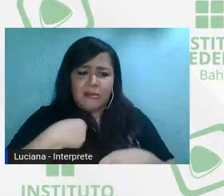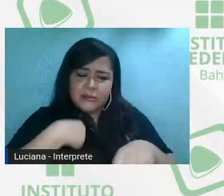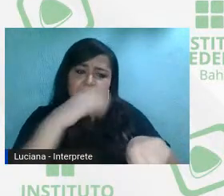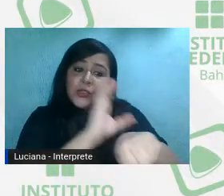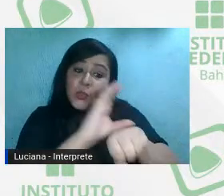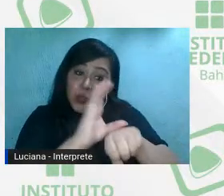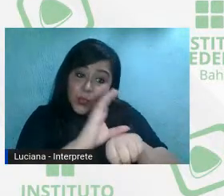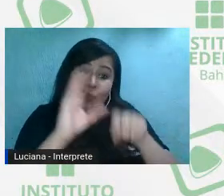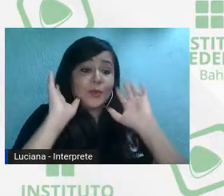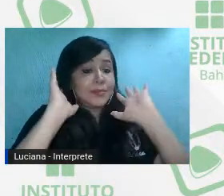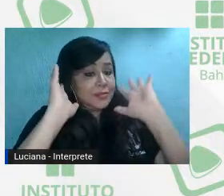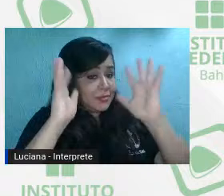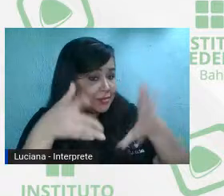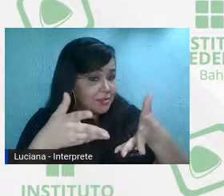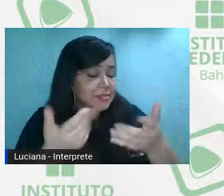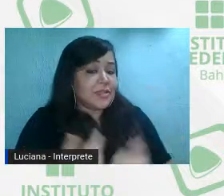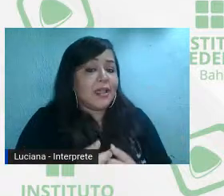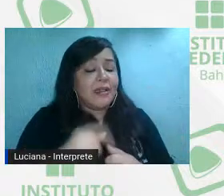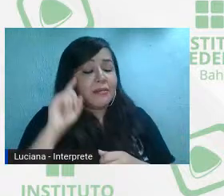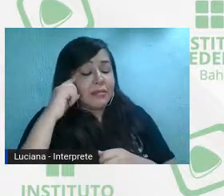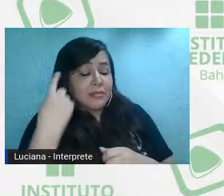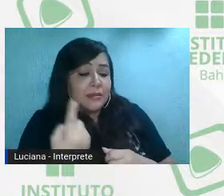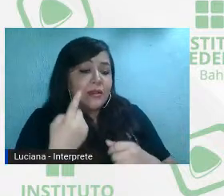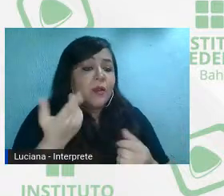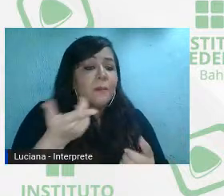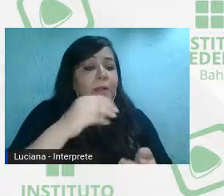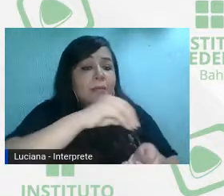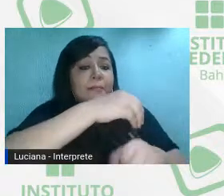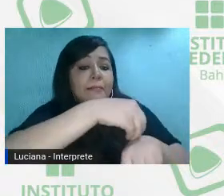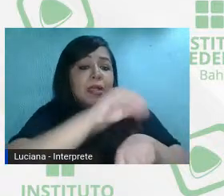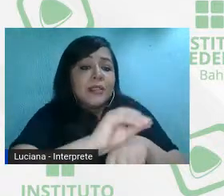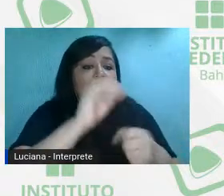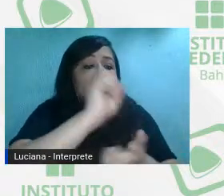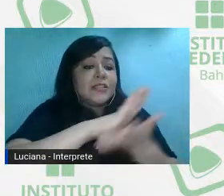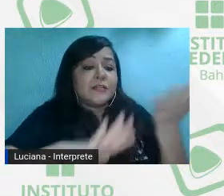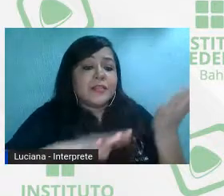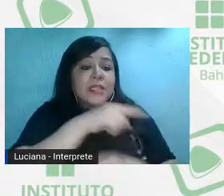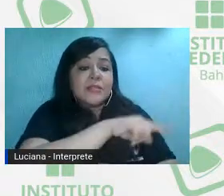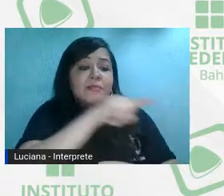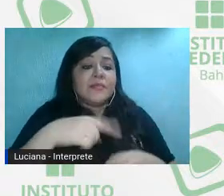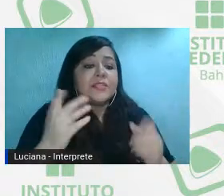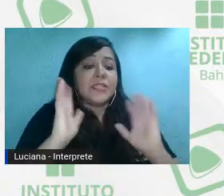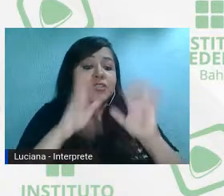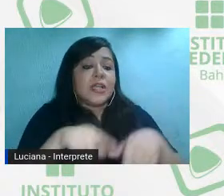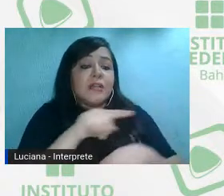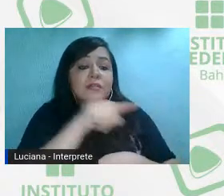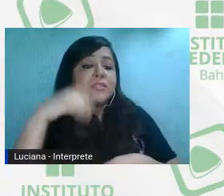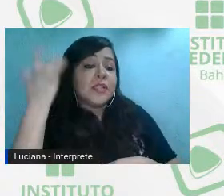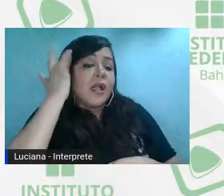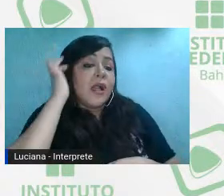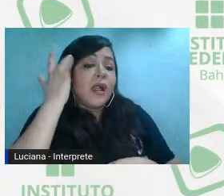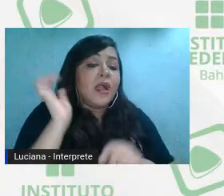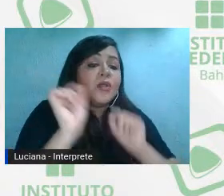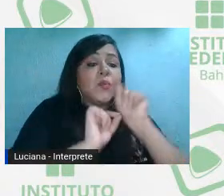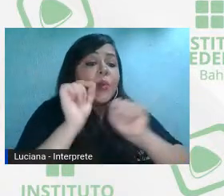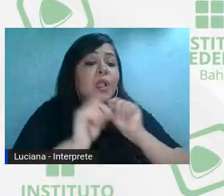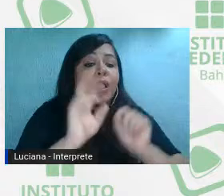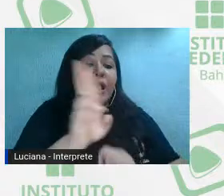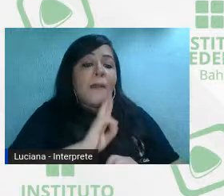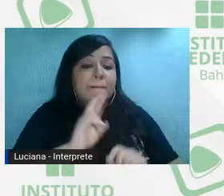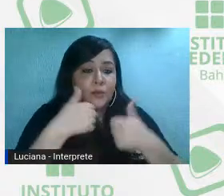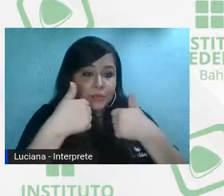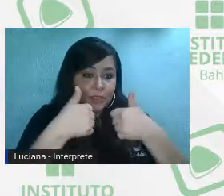e eu acharia que também poderia mandar algumas atividades, alguns recursos para vocês já. O que é que vocês acham aí? Me dê uma resposta e é